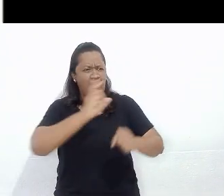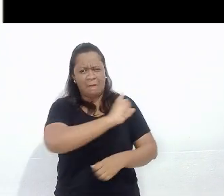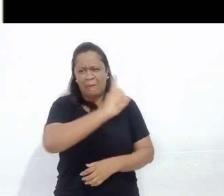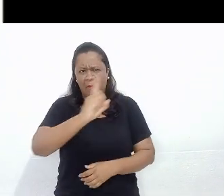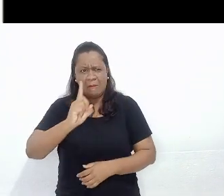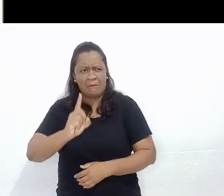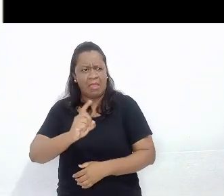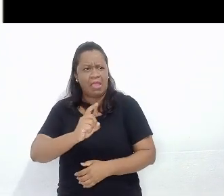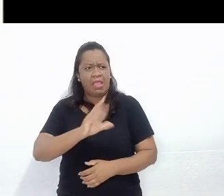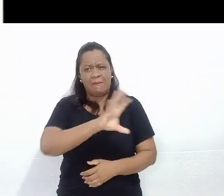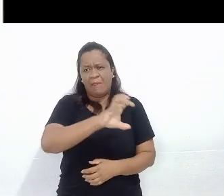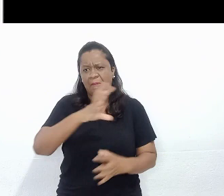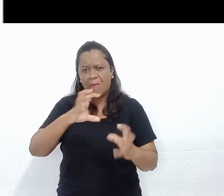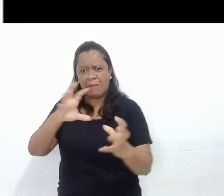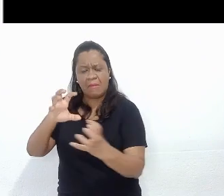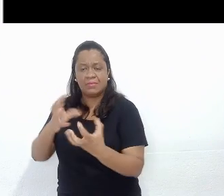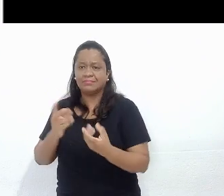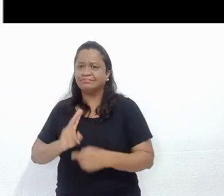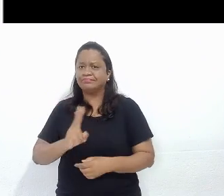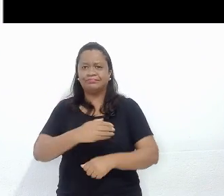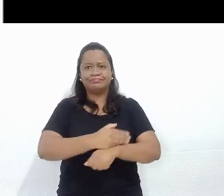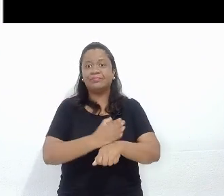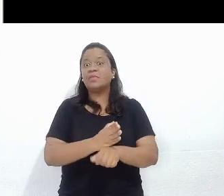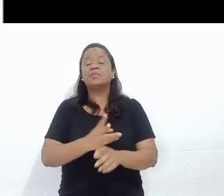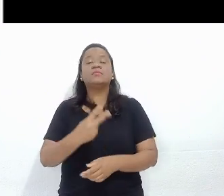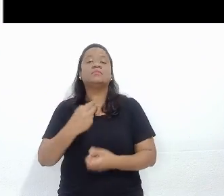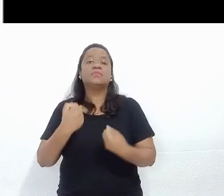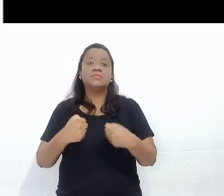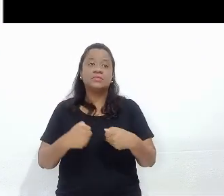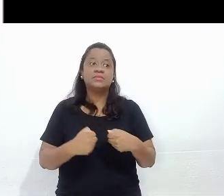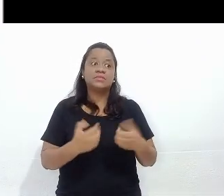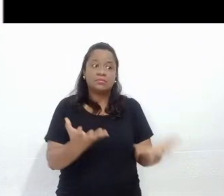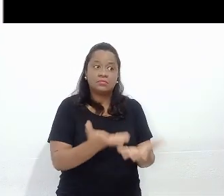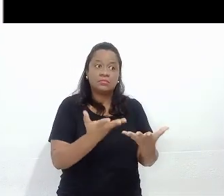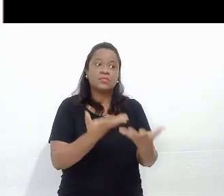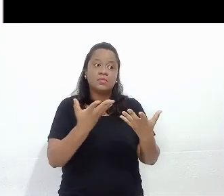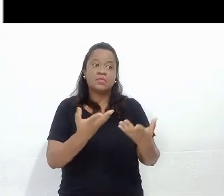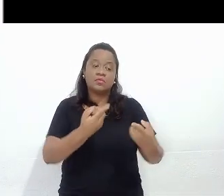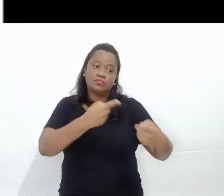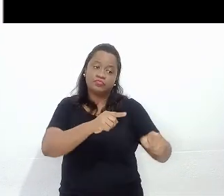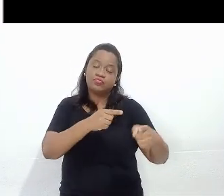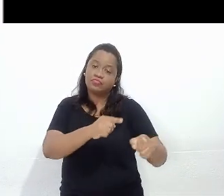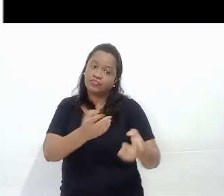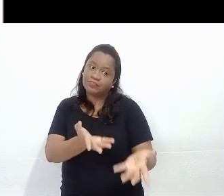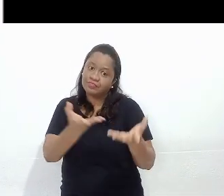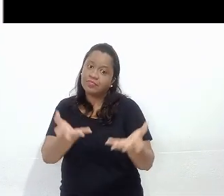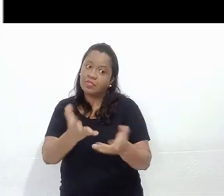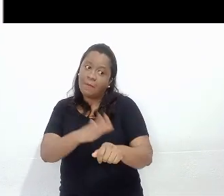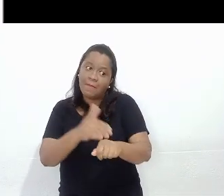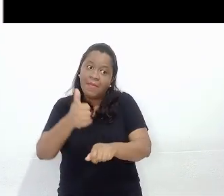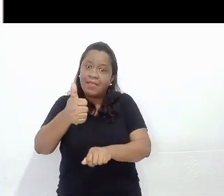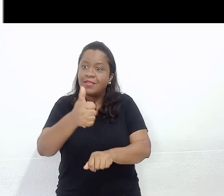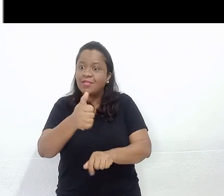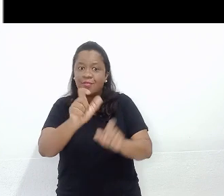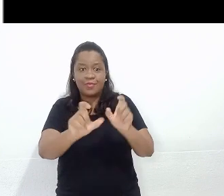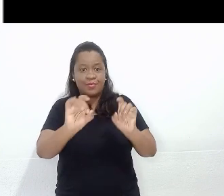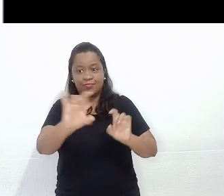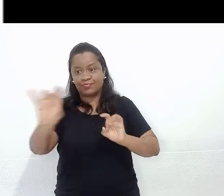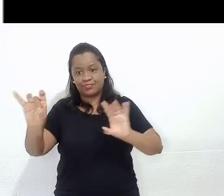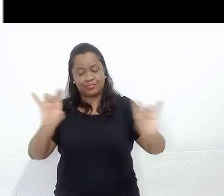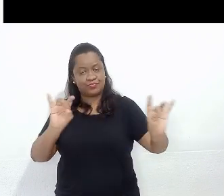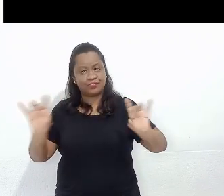se posicionar e saber buscar dessas pessoas o melhor delas. E tem que ser uma função para todo mundo o tempo inteiro. Tá?